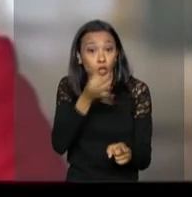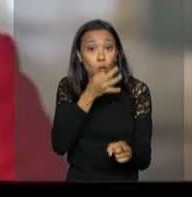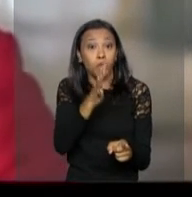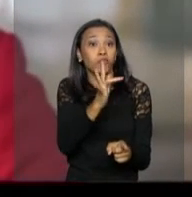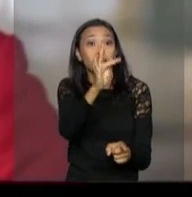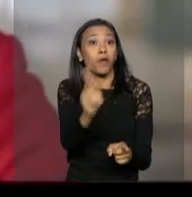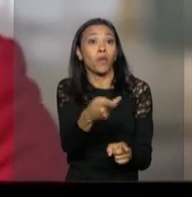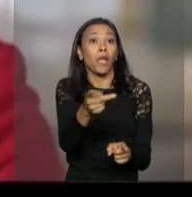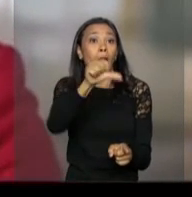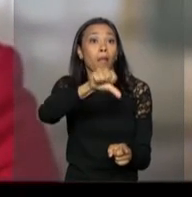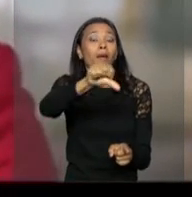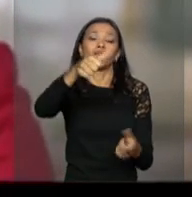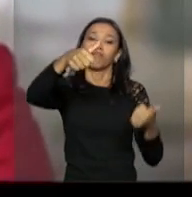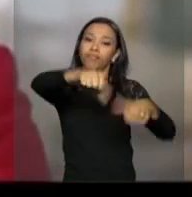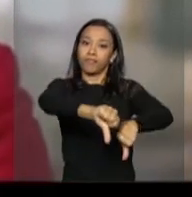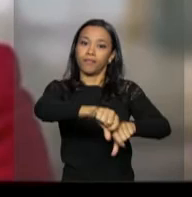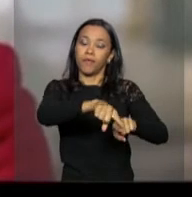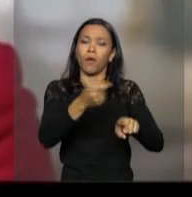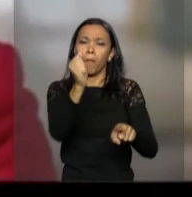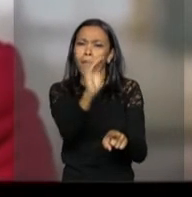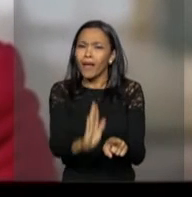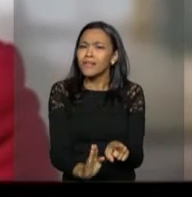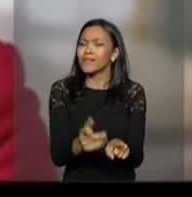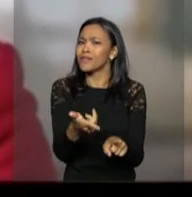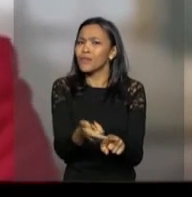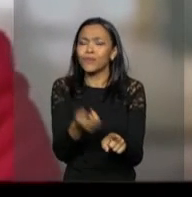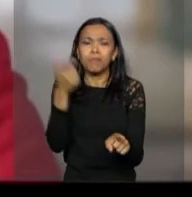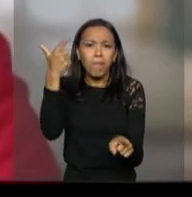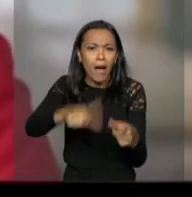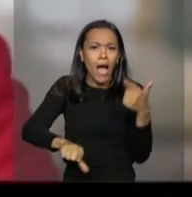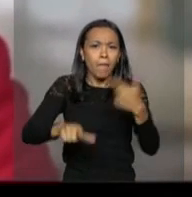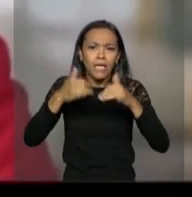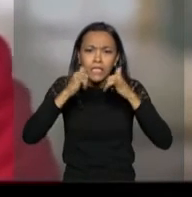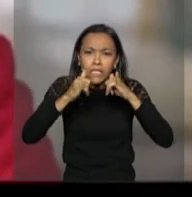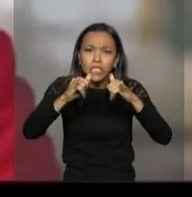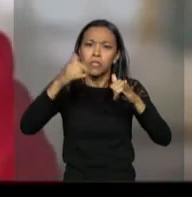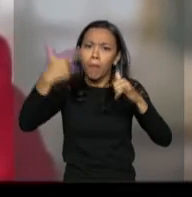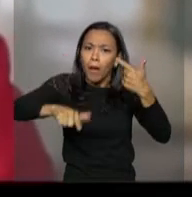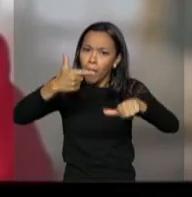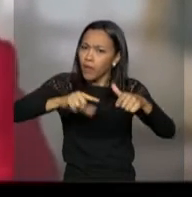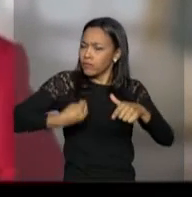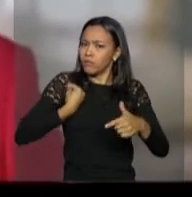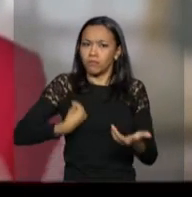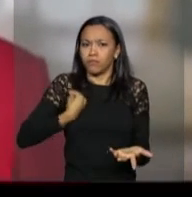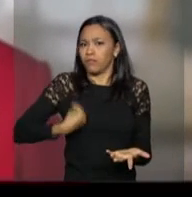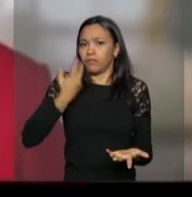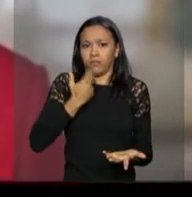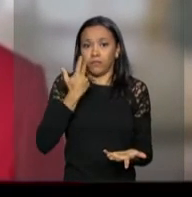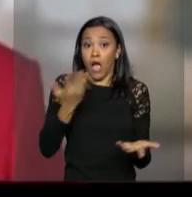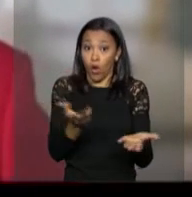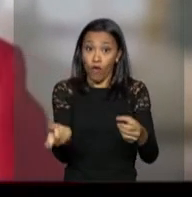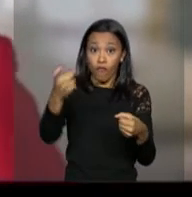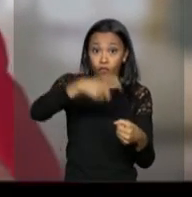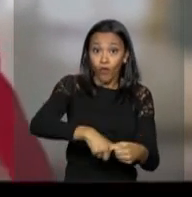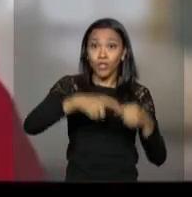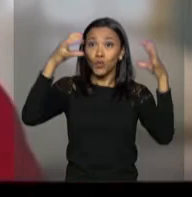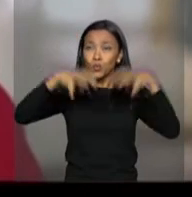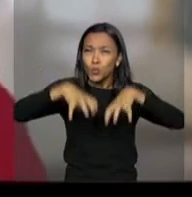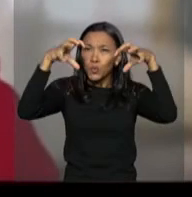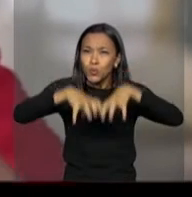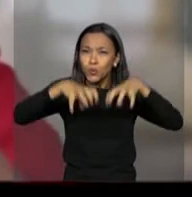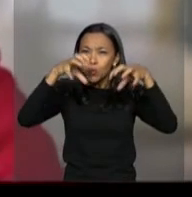o Brasil não deixou de produzir um único quilowatt que precisava. E agora, com a volta das chuvas,